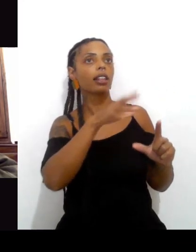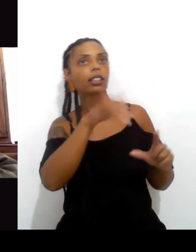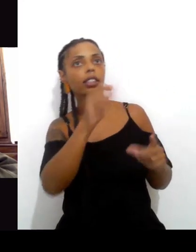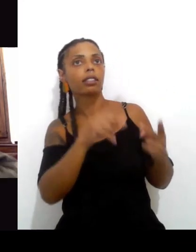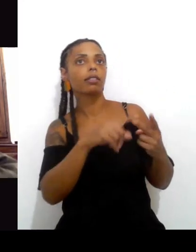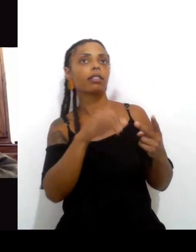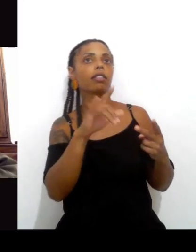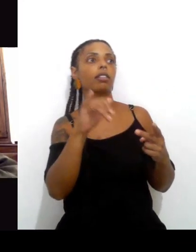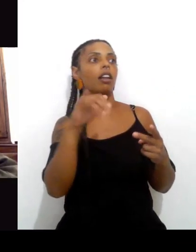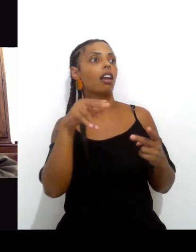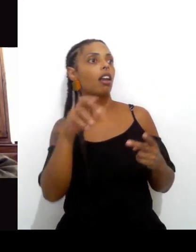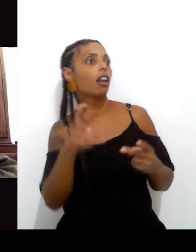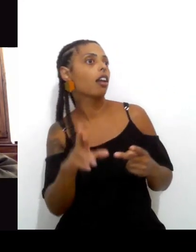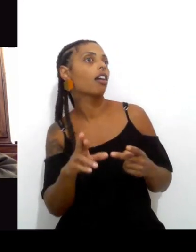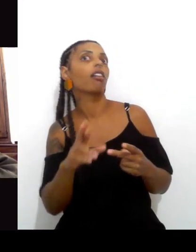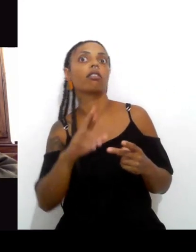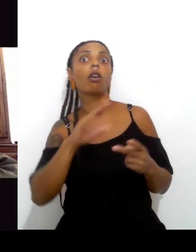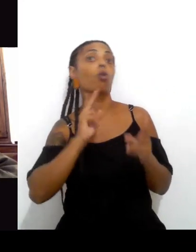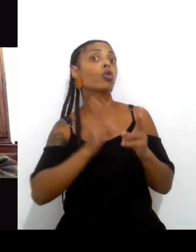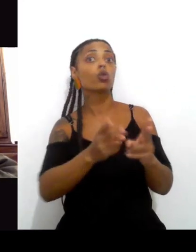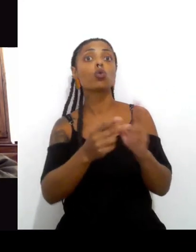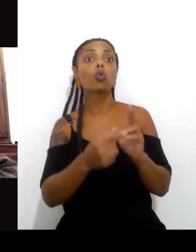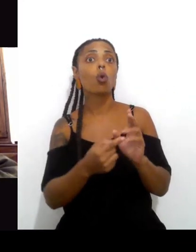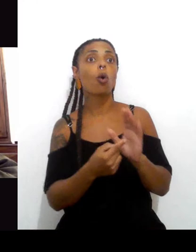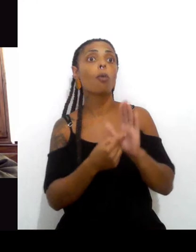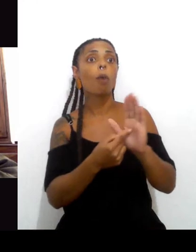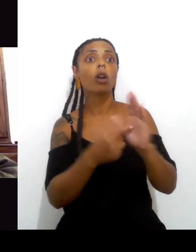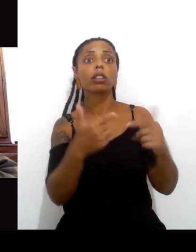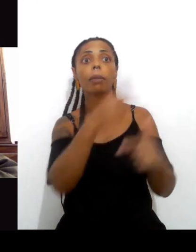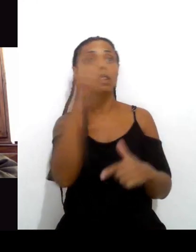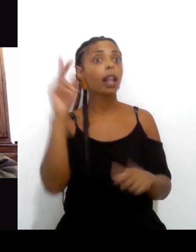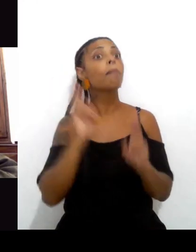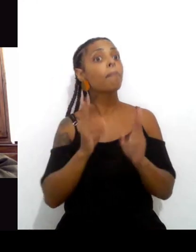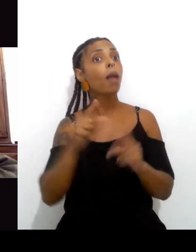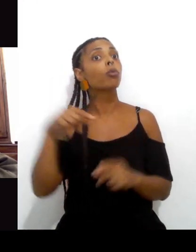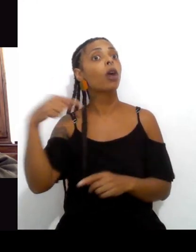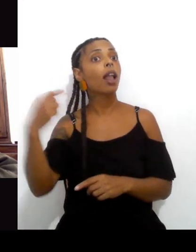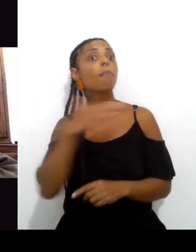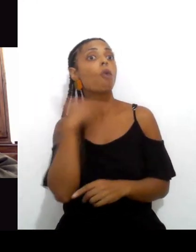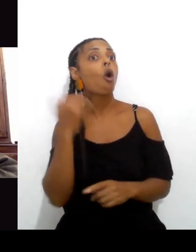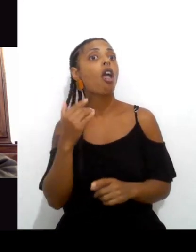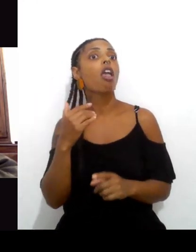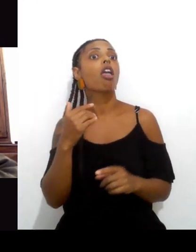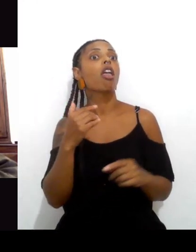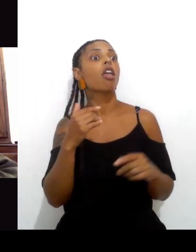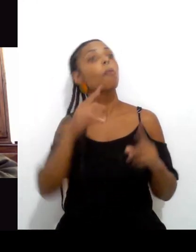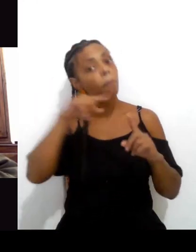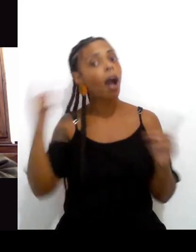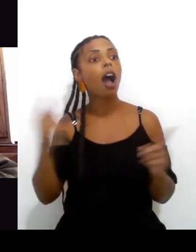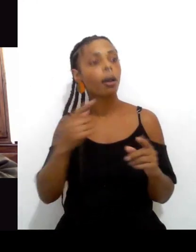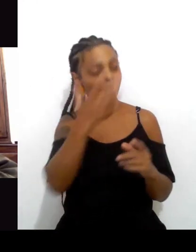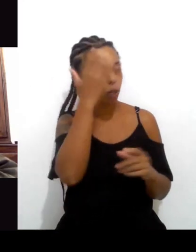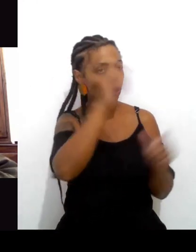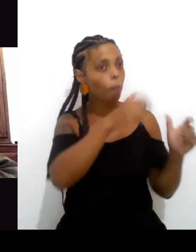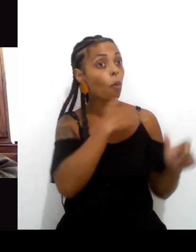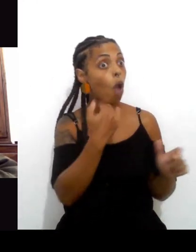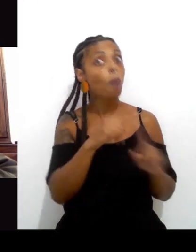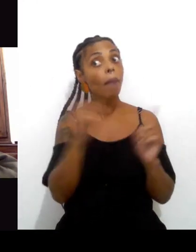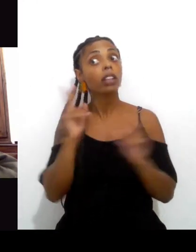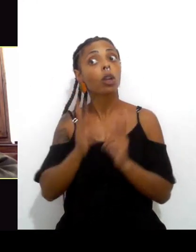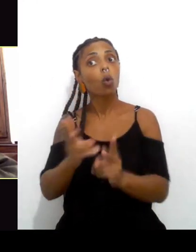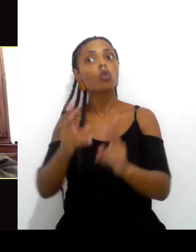em suas obras mesmo depois né do seu falecimento Então são figuras que continuam